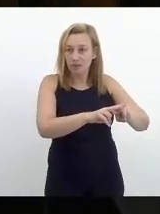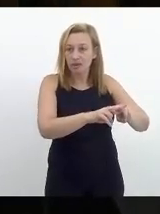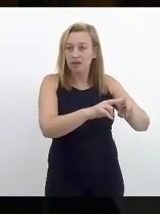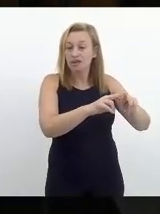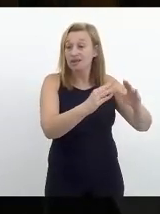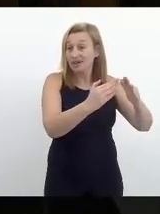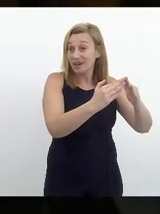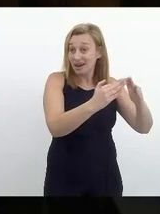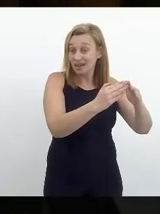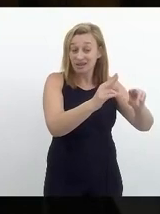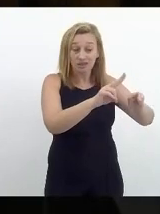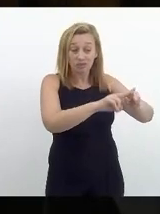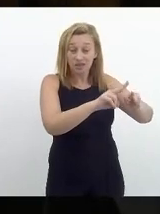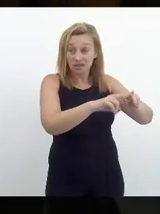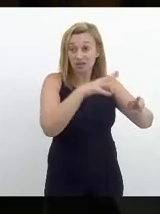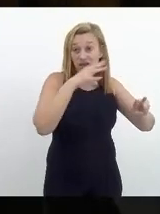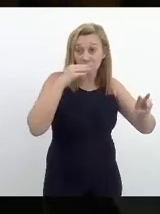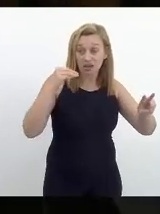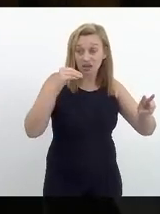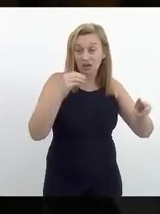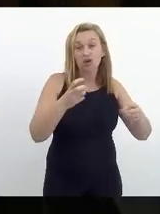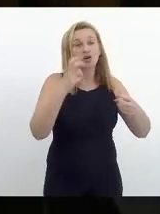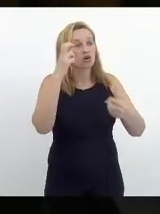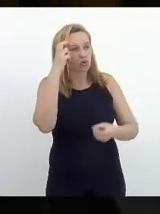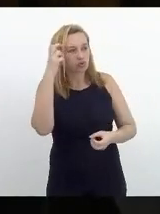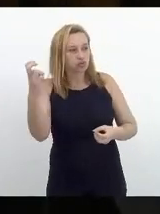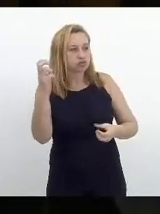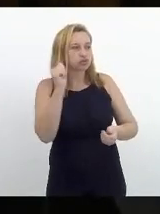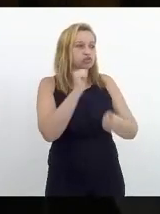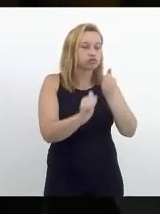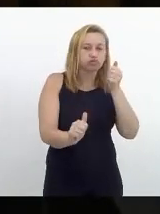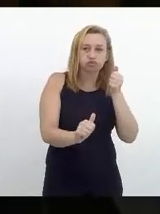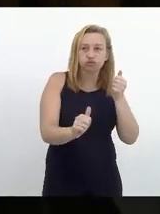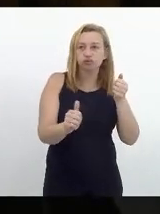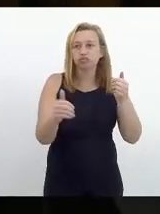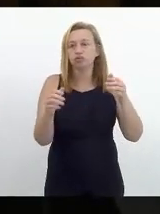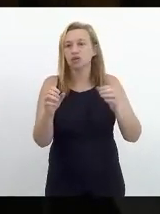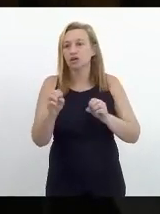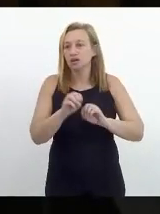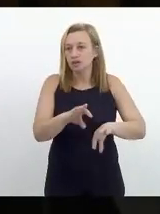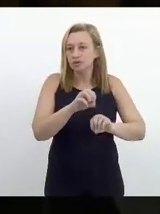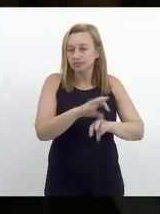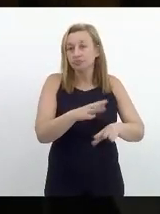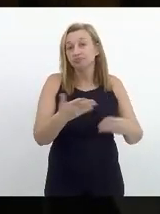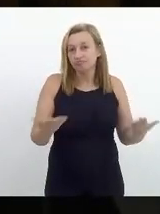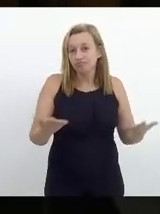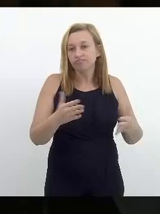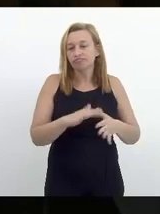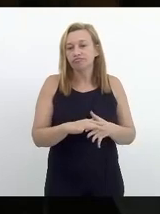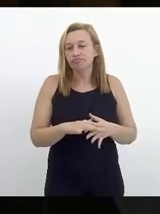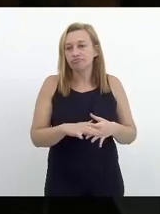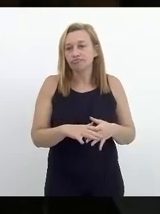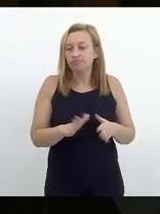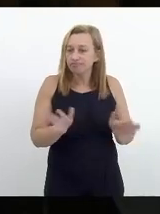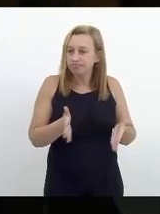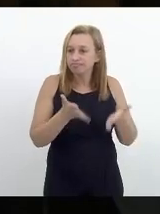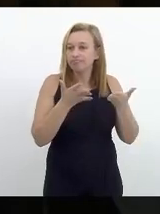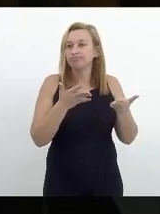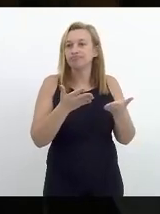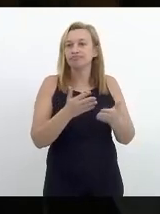unidades, possam, pela cultura, pelo esporte, pela educação, por atividades desse teor, ser